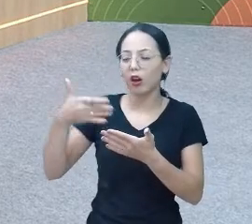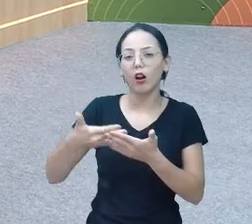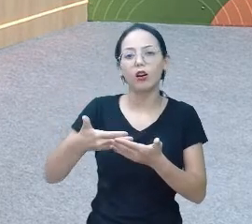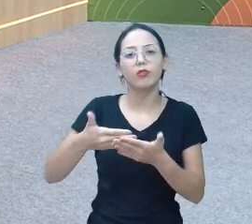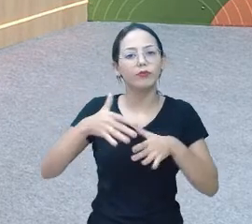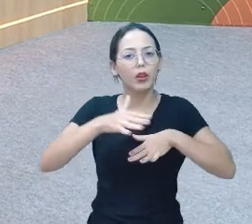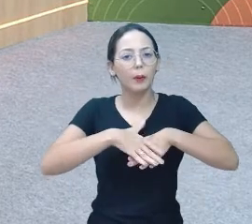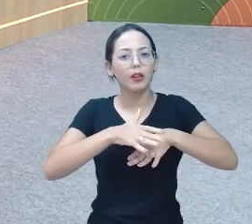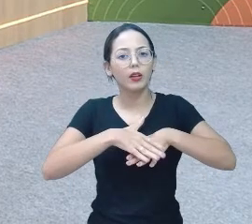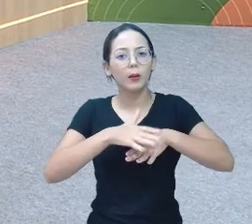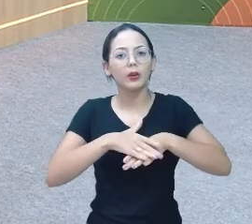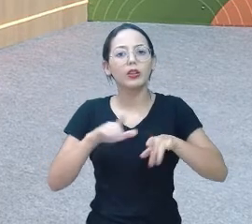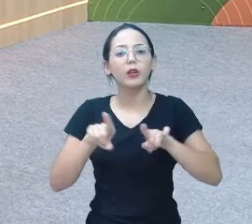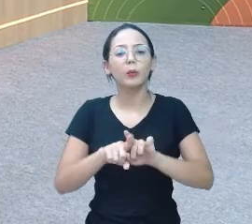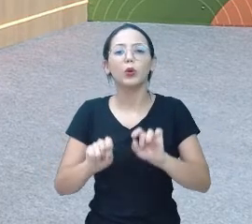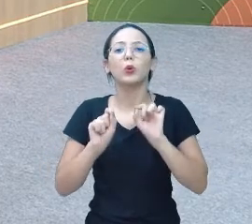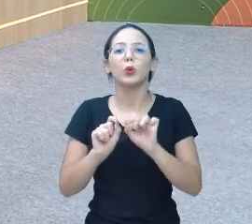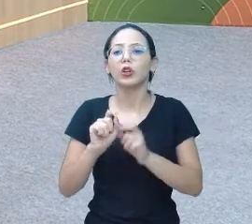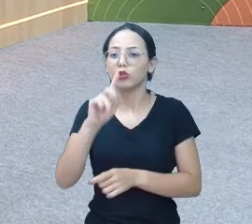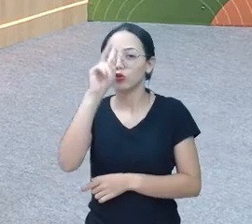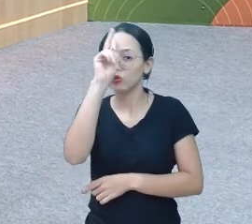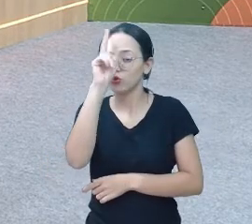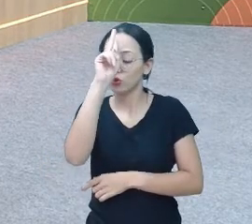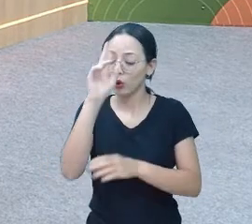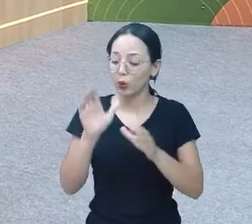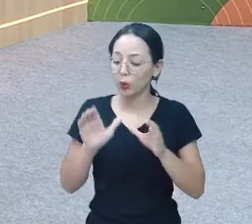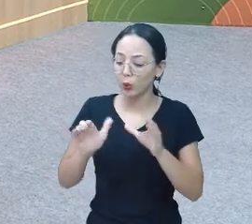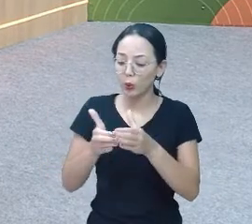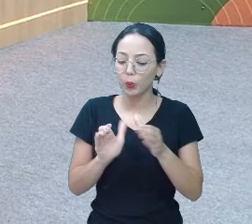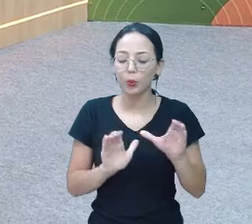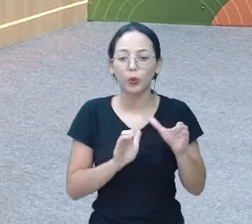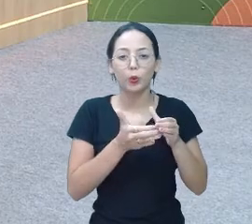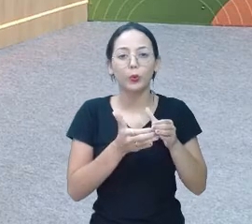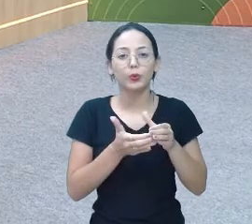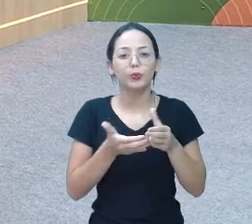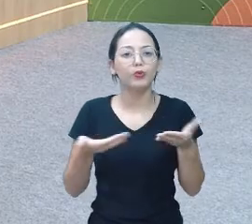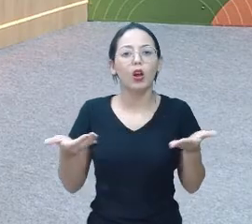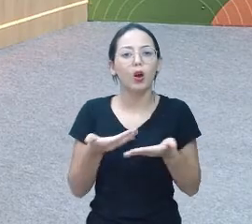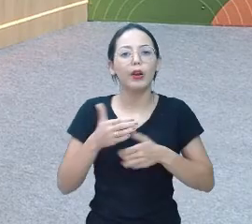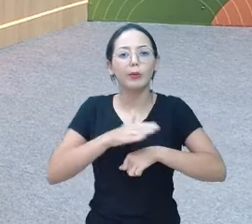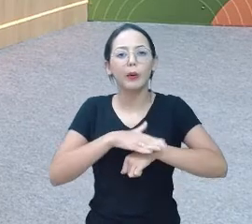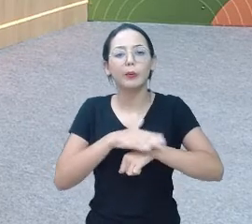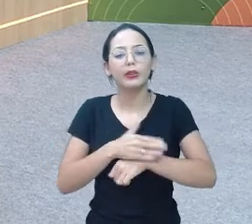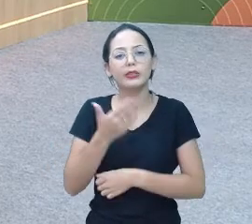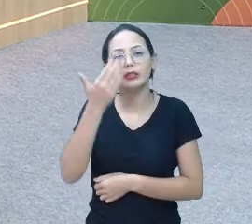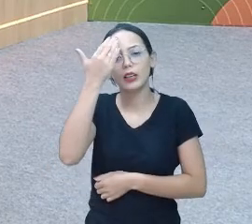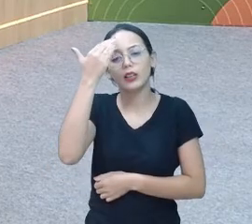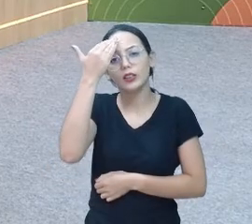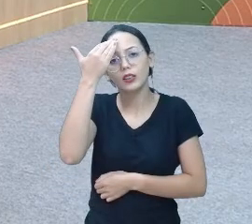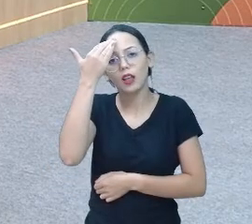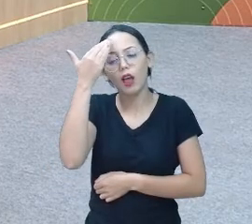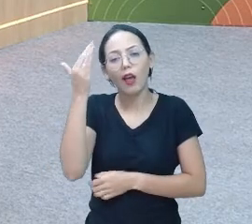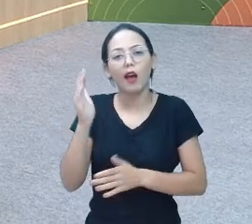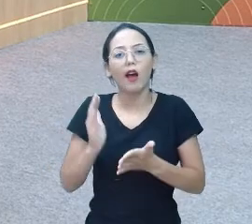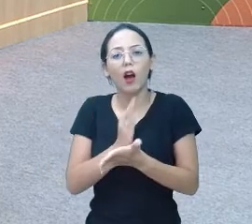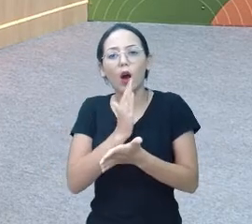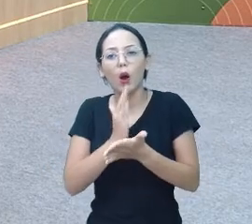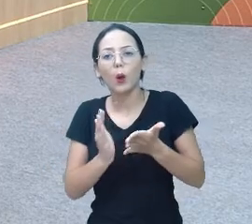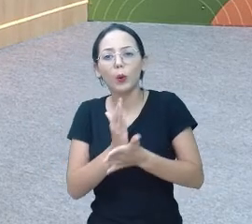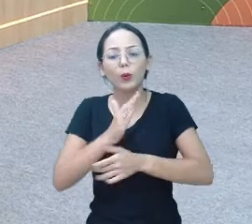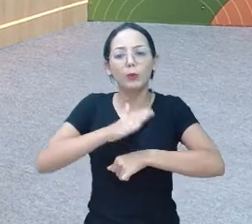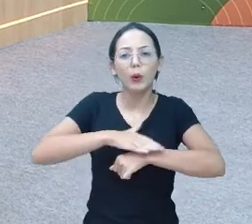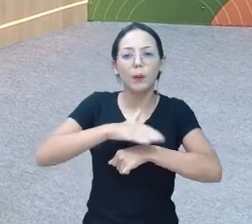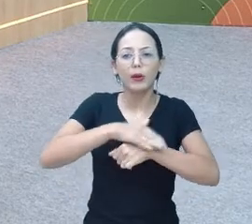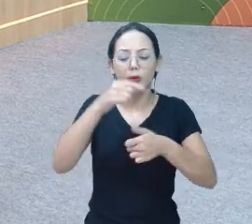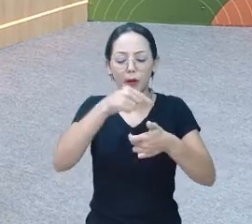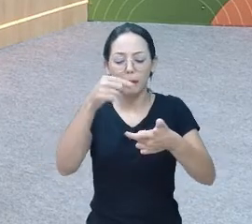não, a história das civilizações, tá certo? Então a gente vai tentar nesse primeiro momento compreender um pouco algumas situações,